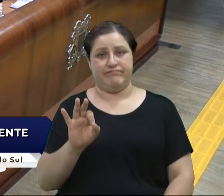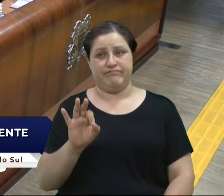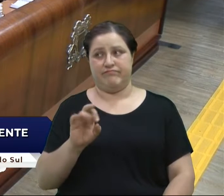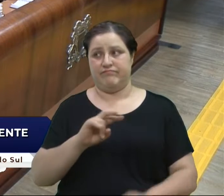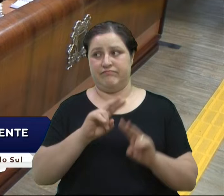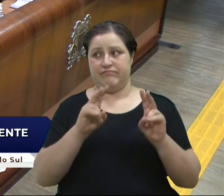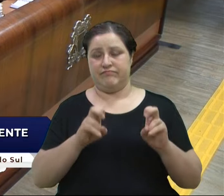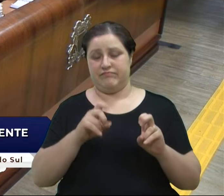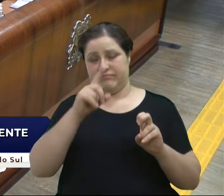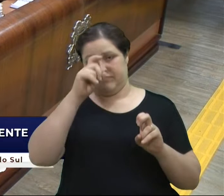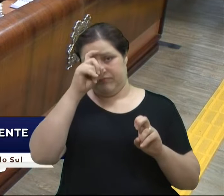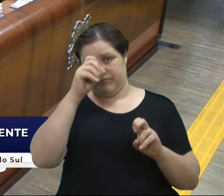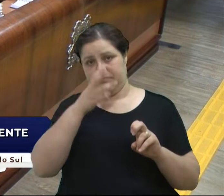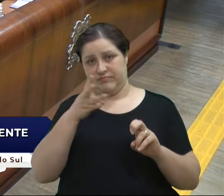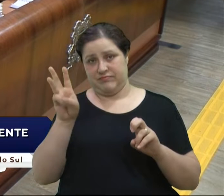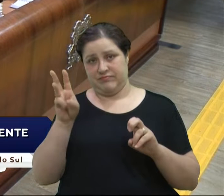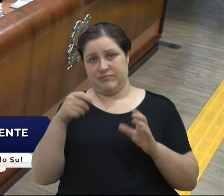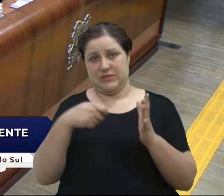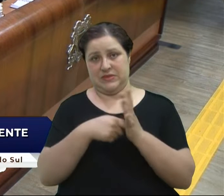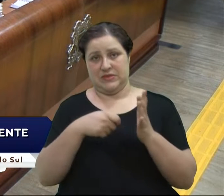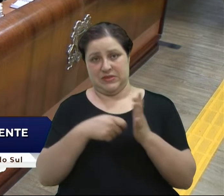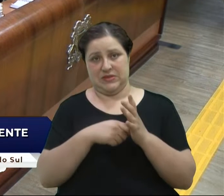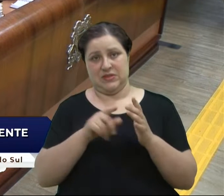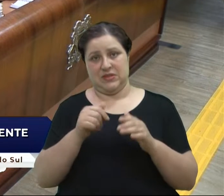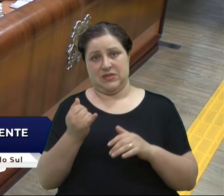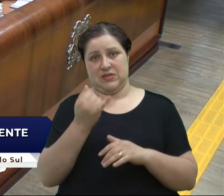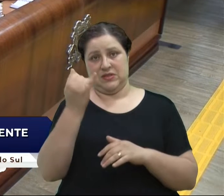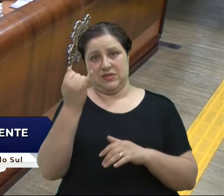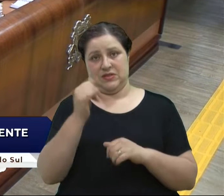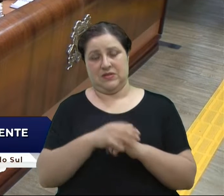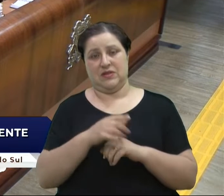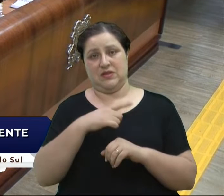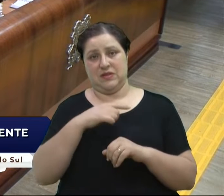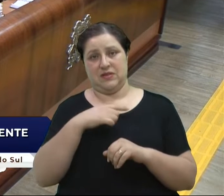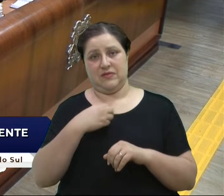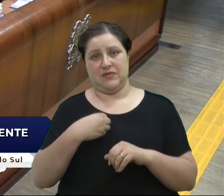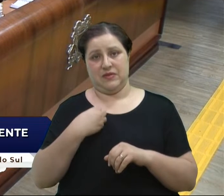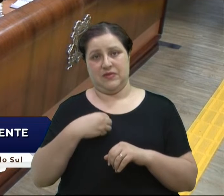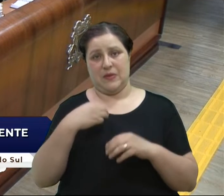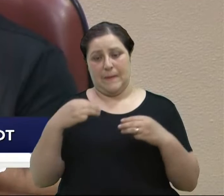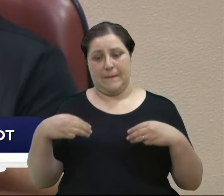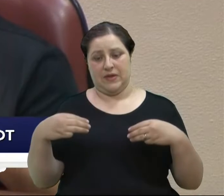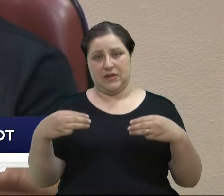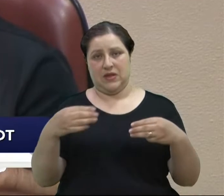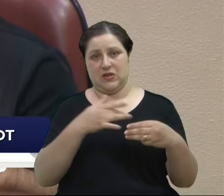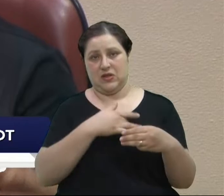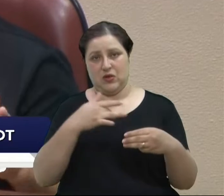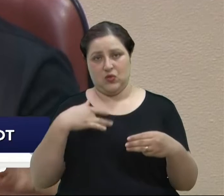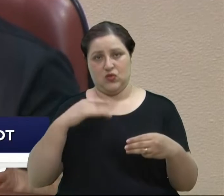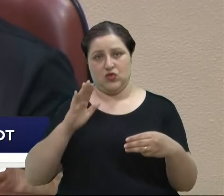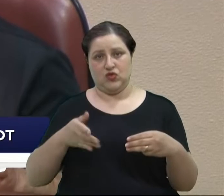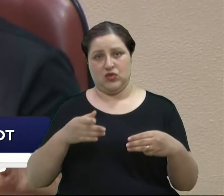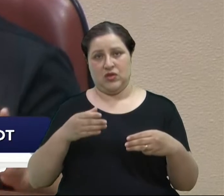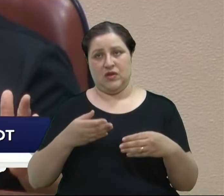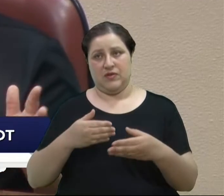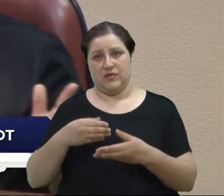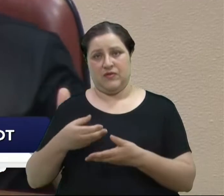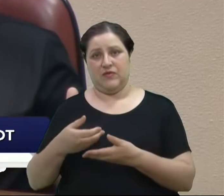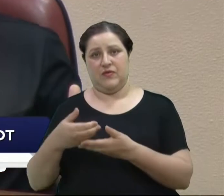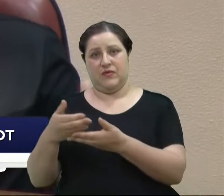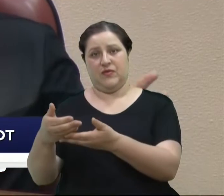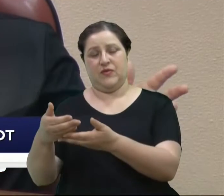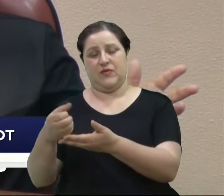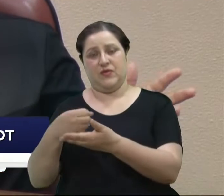que o Hospital Vivi Ramos está pleiteando é muito importante. Inclusive, está no Ministério da Saúde, acho que já passou pela Câmara do Estado, né, de Estudos.